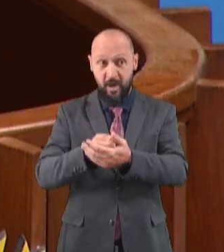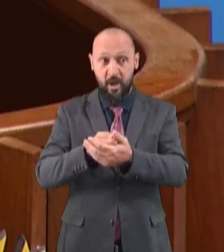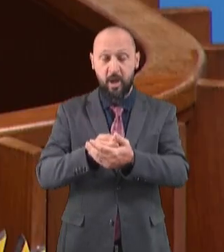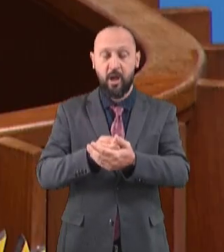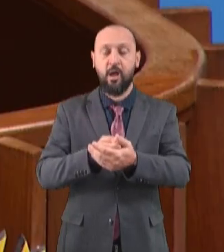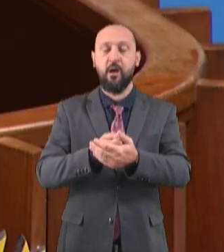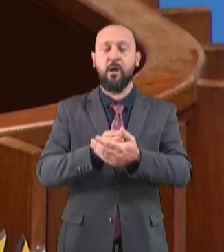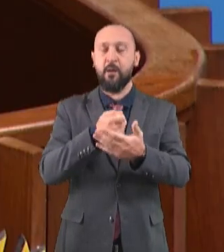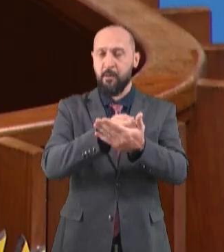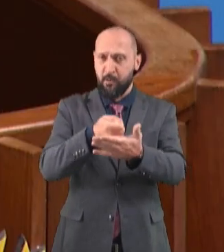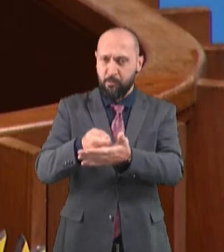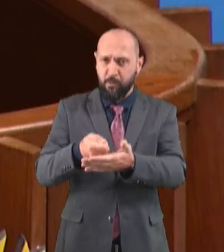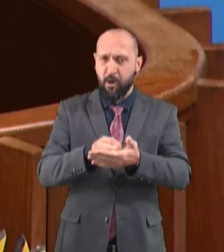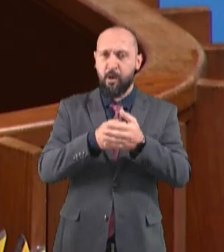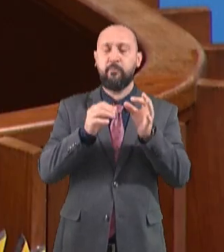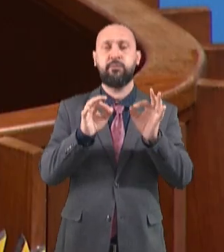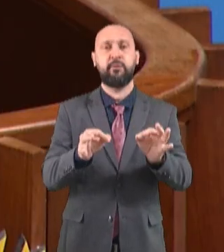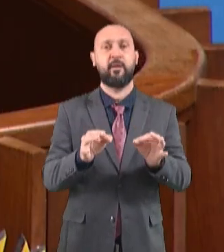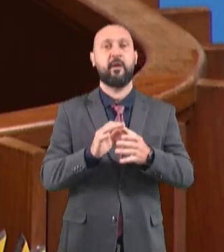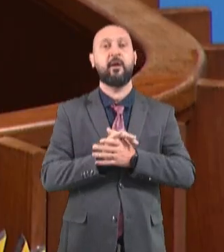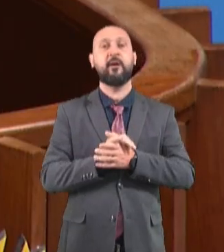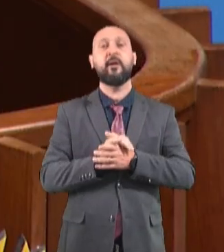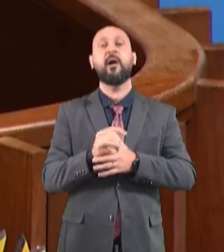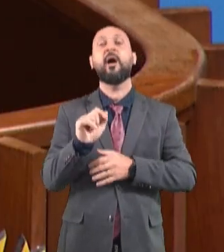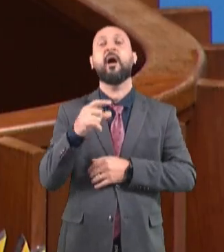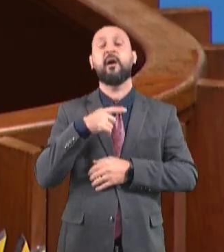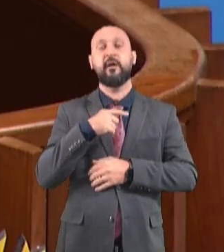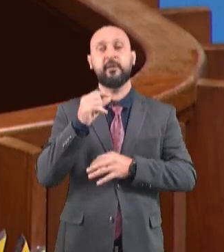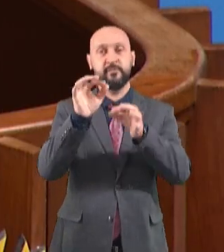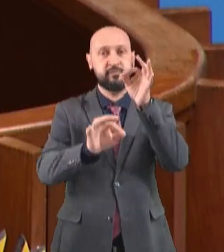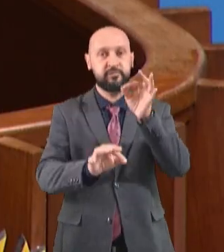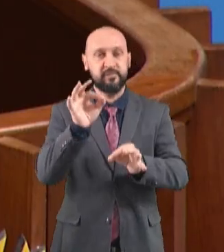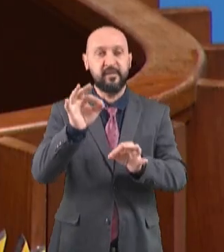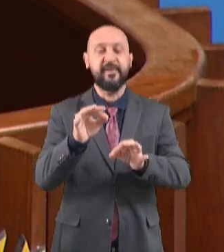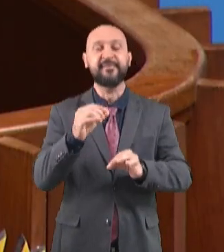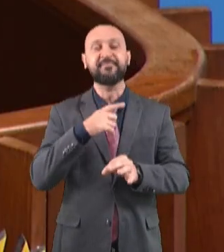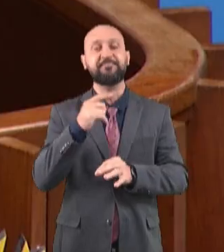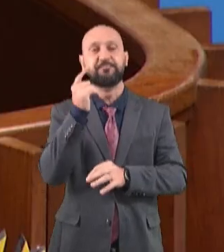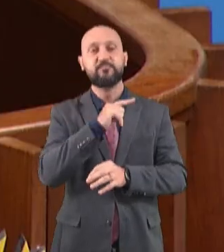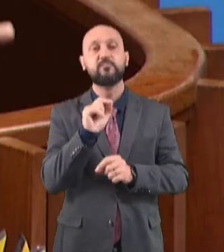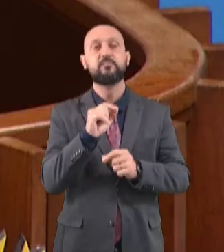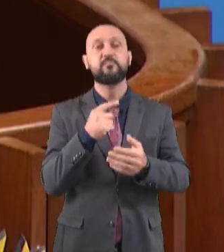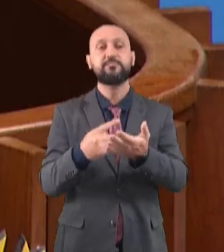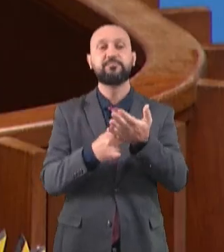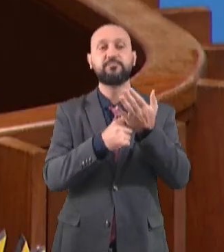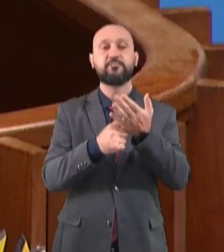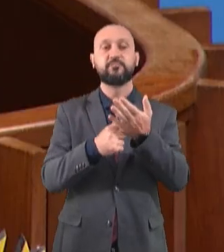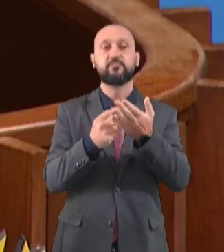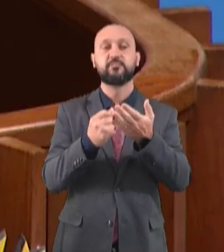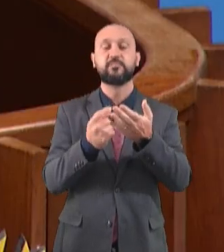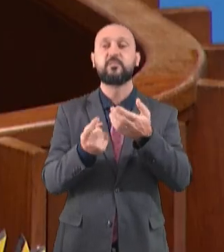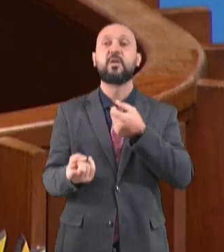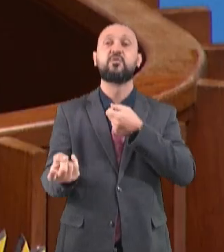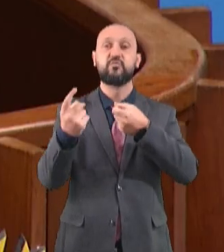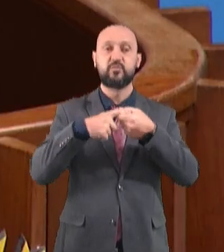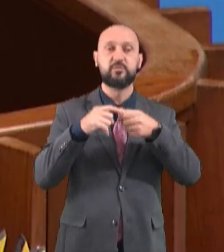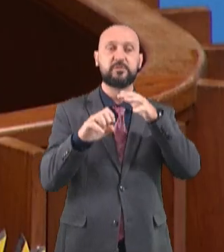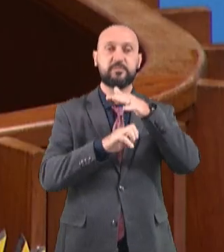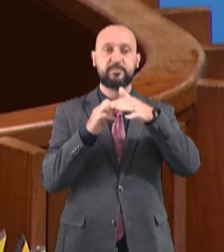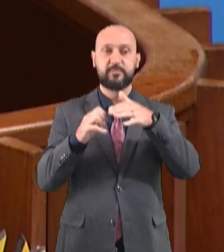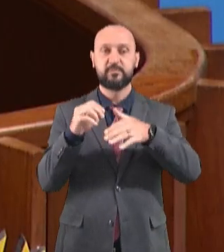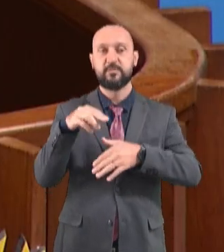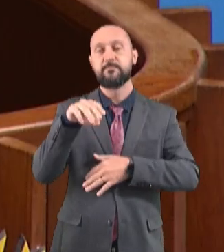possa honrar com as suas obrigações, nada mais justo que a gente possa estabelecer esse Recupera